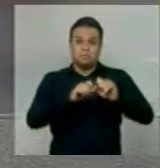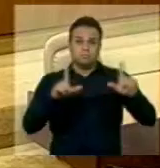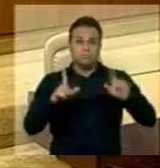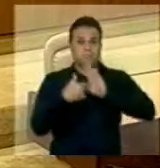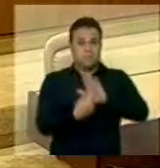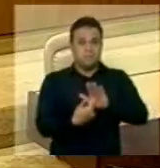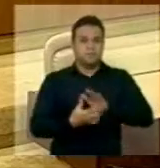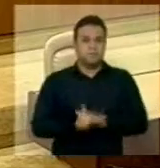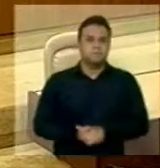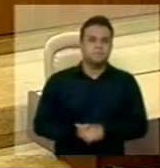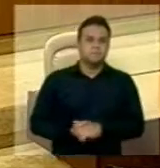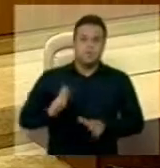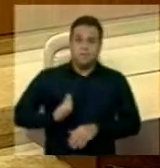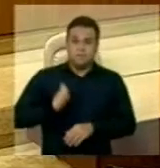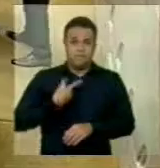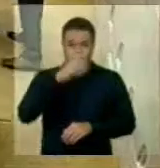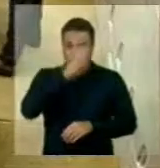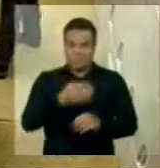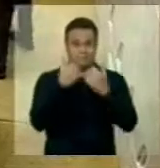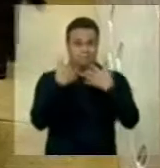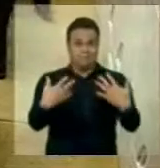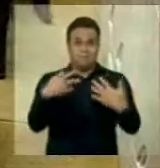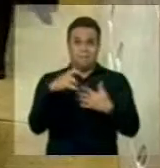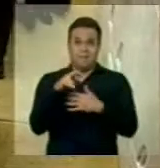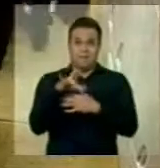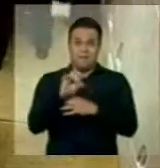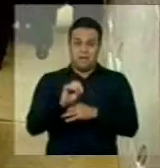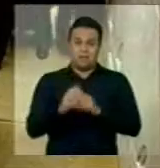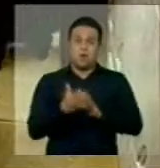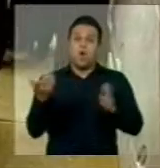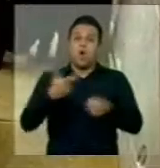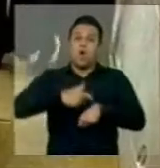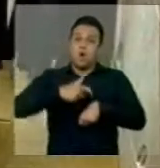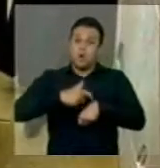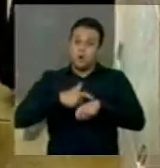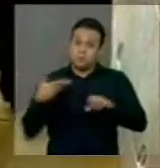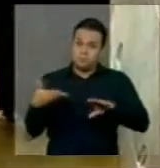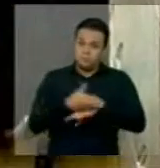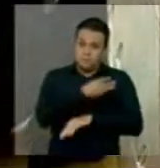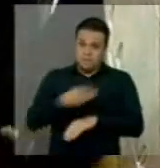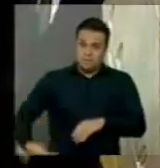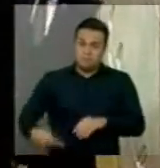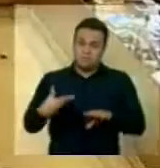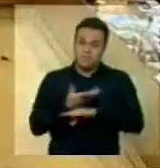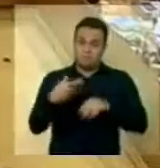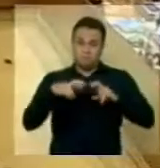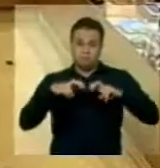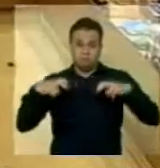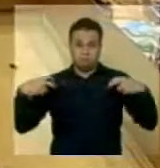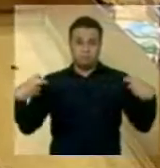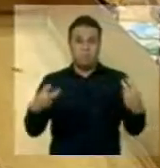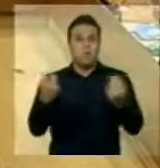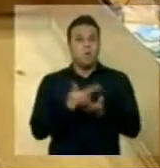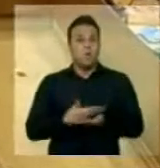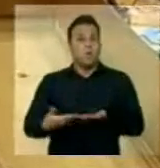Justiça, ao vivo, direto do plenário, exatamente com o momento que os ministros vão aos respectivos lugares para